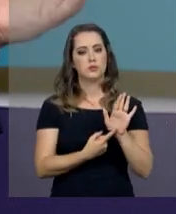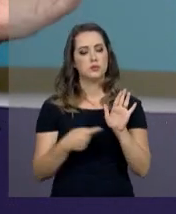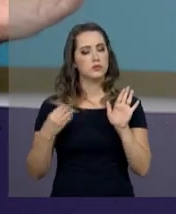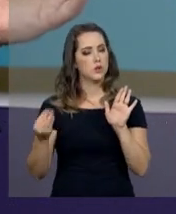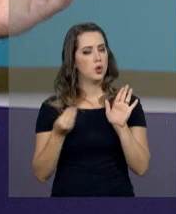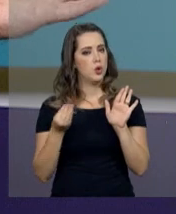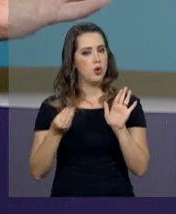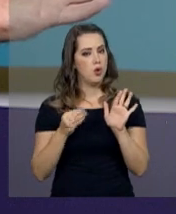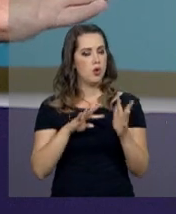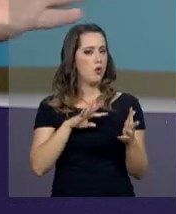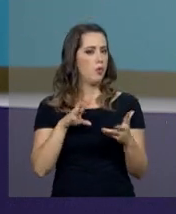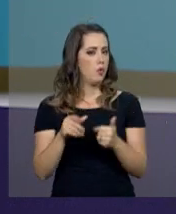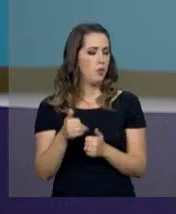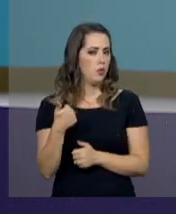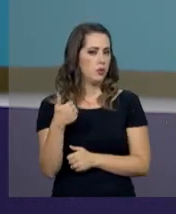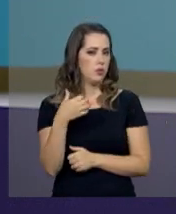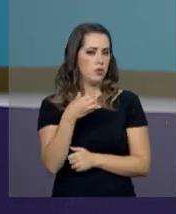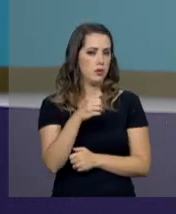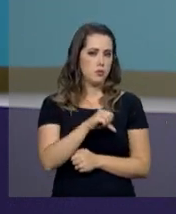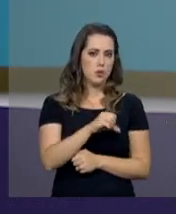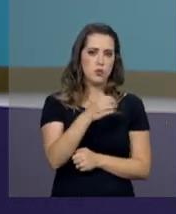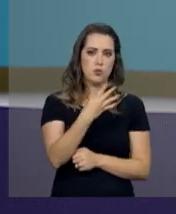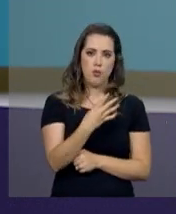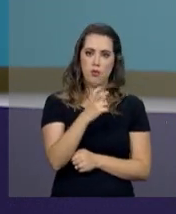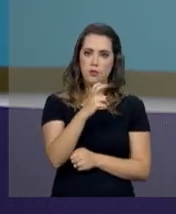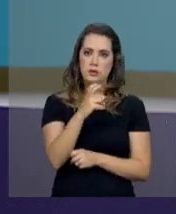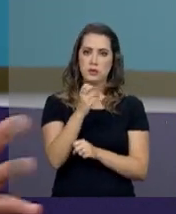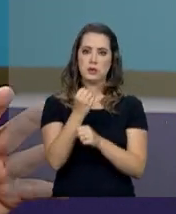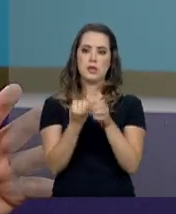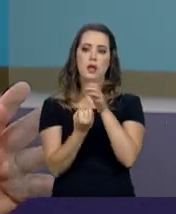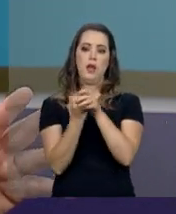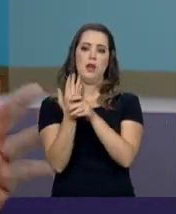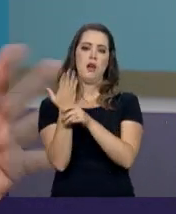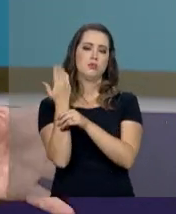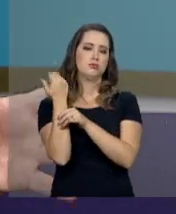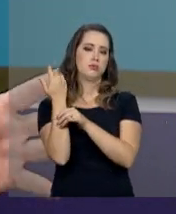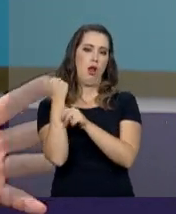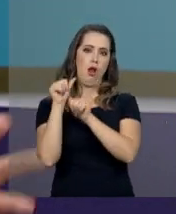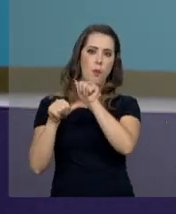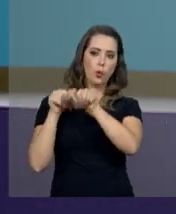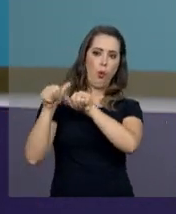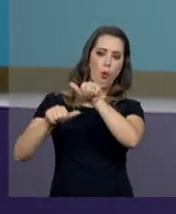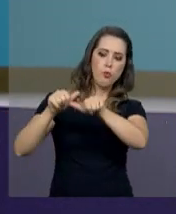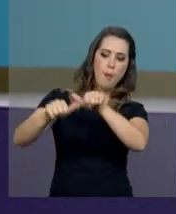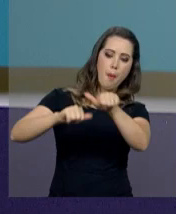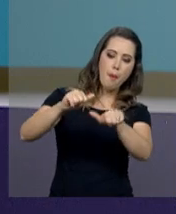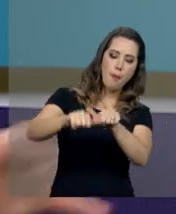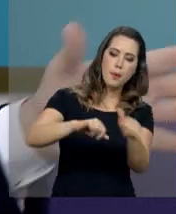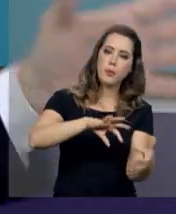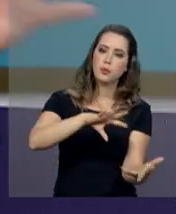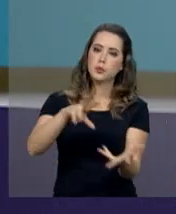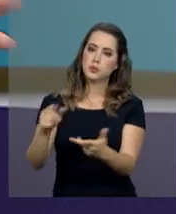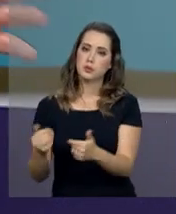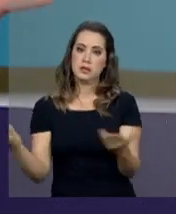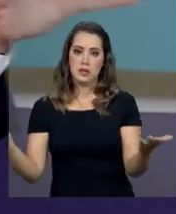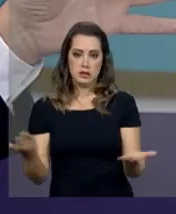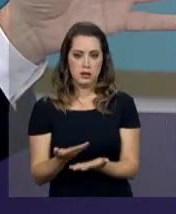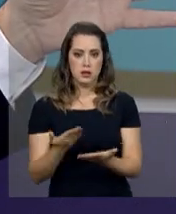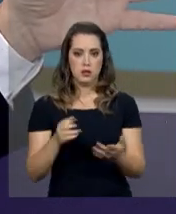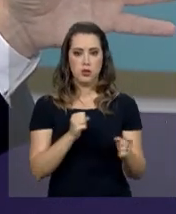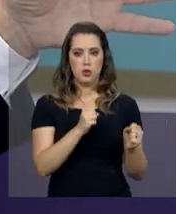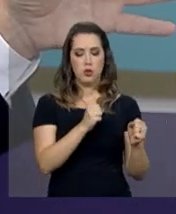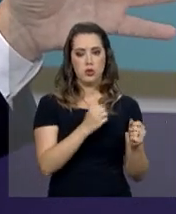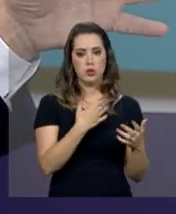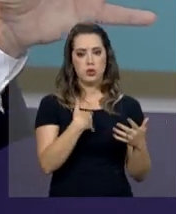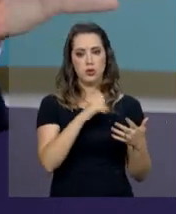era o mundo em 1945 quando ele foi criado vivemos num outro momento até o poder está passando